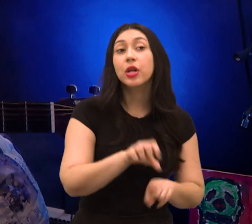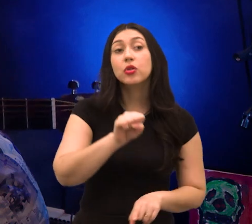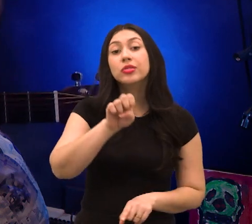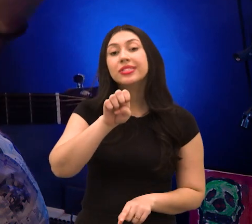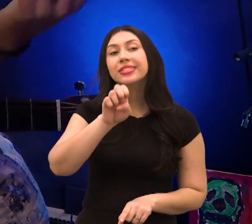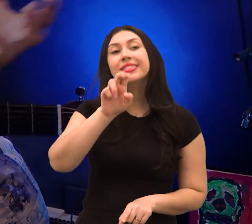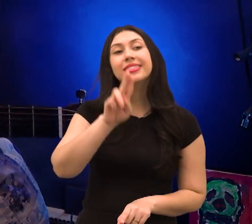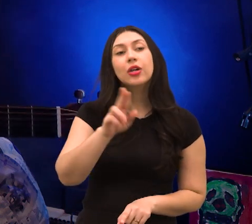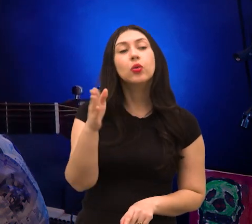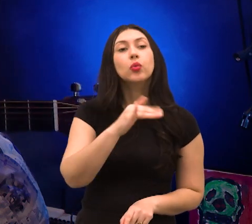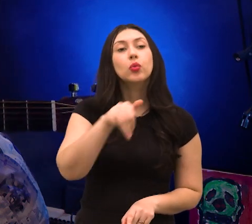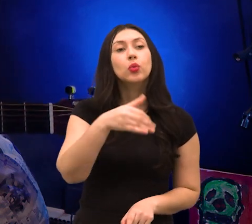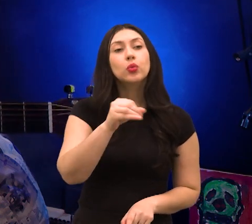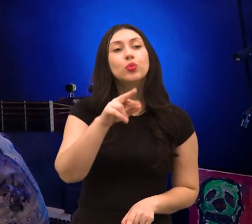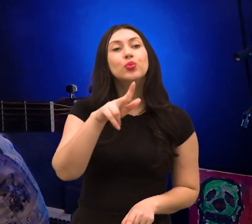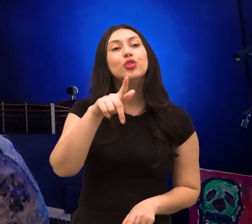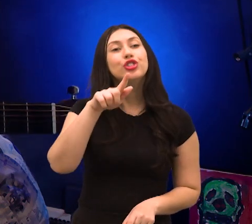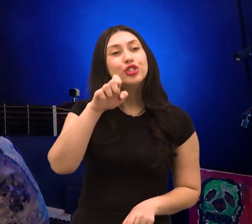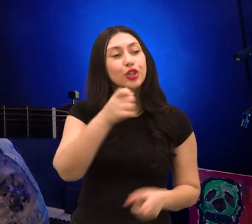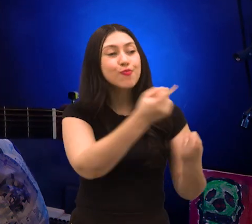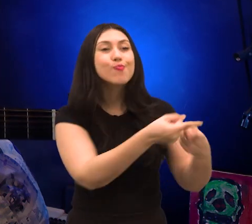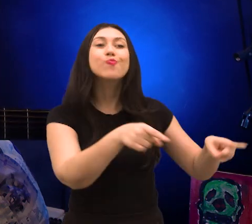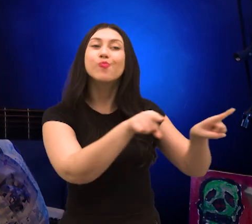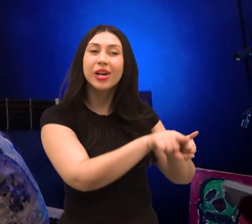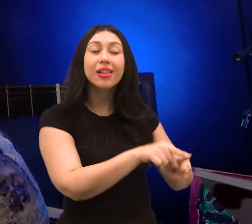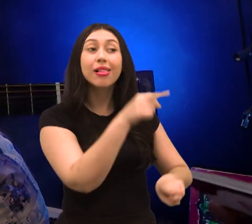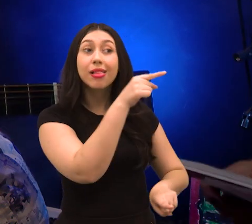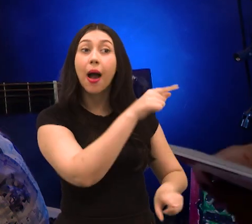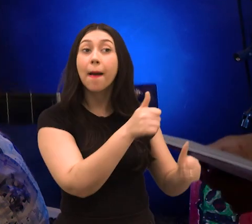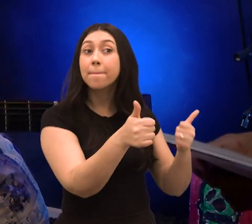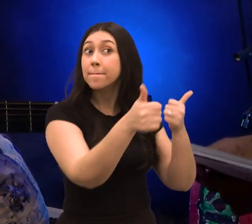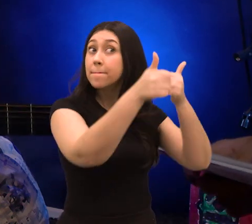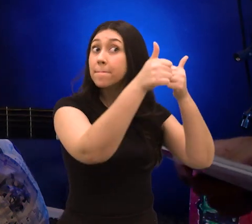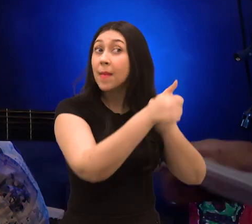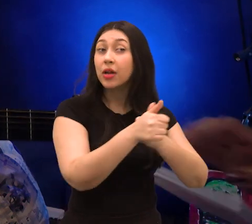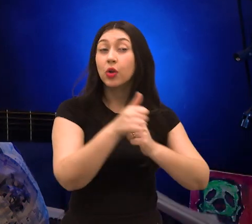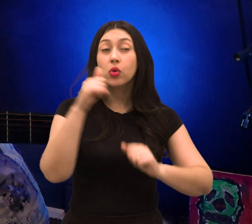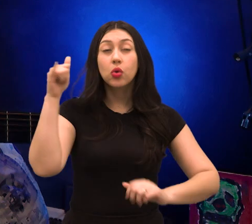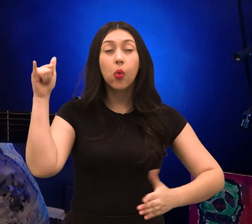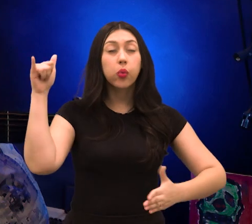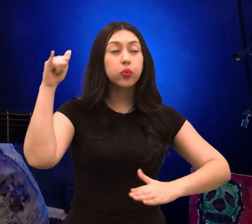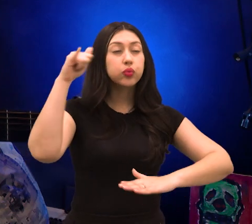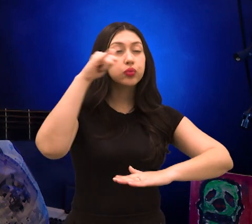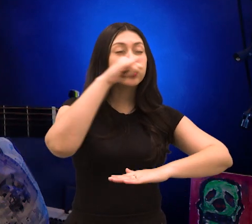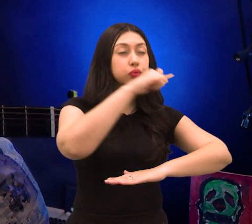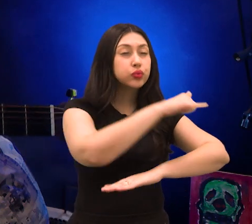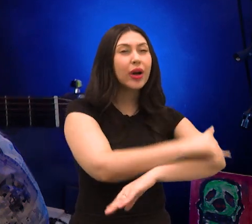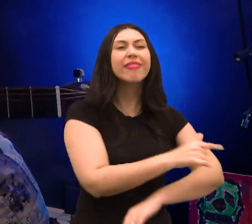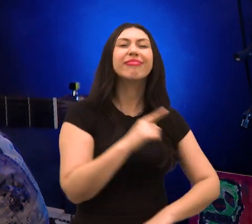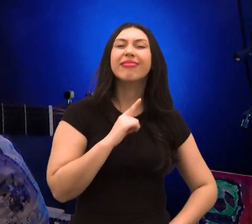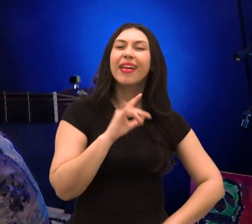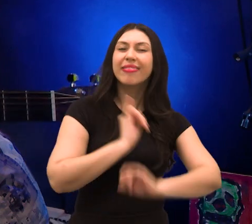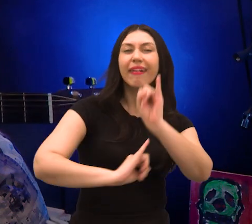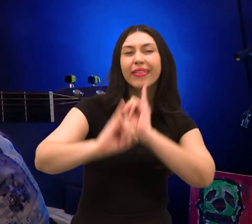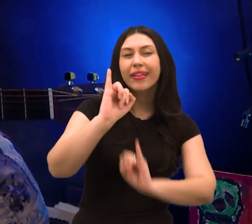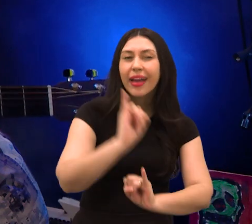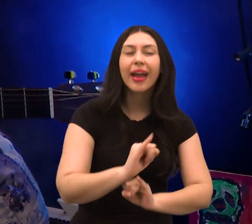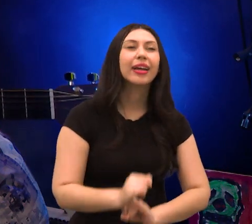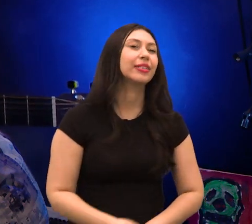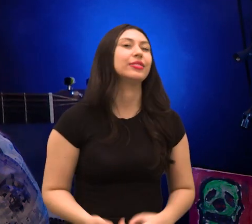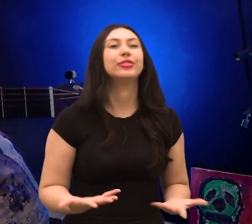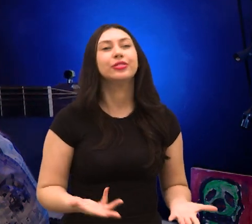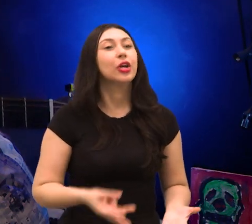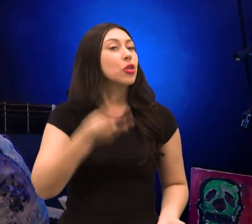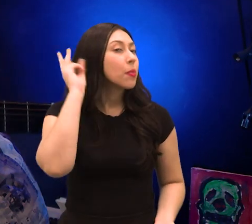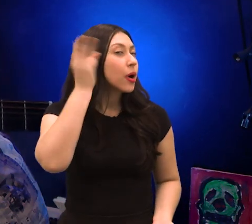seu Jorge tem parceria e tal. Tudo. Um estúdio fabuloso, maravilhoso, perto do aeroporto lá de Congonhas. Lindo, lindo. Tem na internet, no